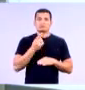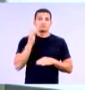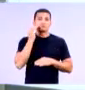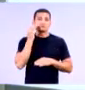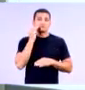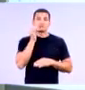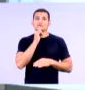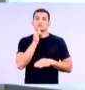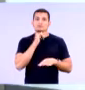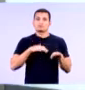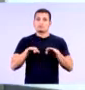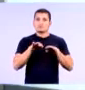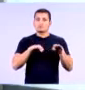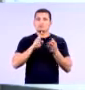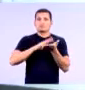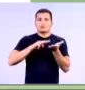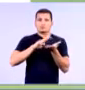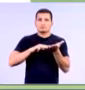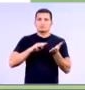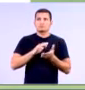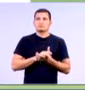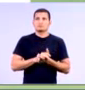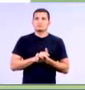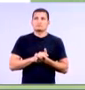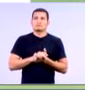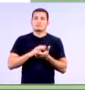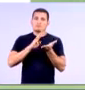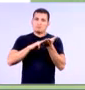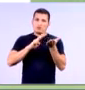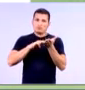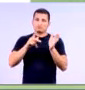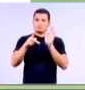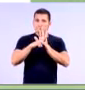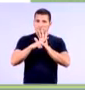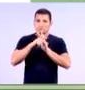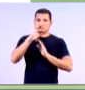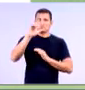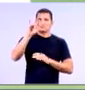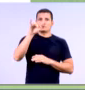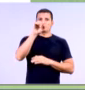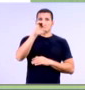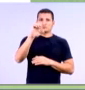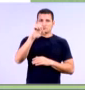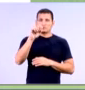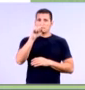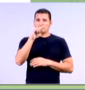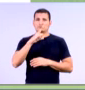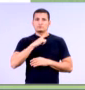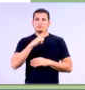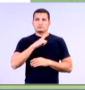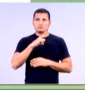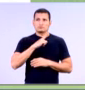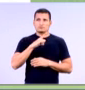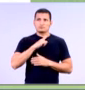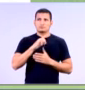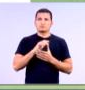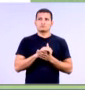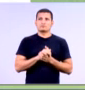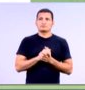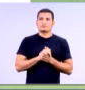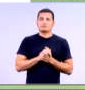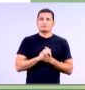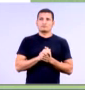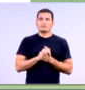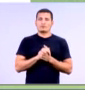exemplo padrão de método, né? O método, ele pertence à classe, né? Ele tem uma parte que define